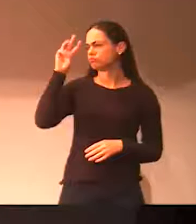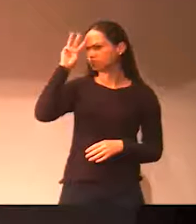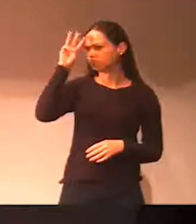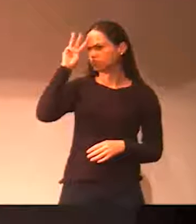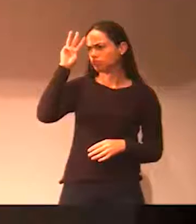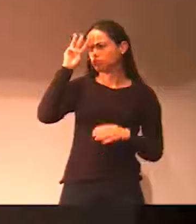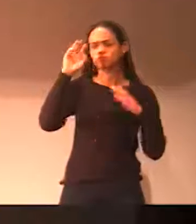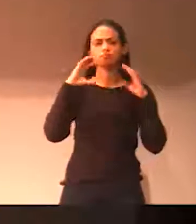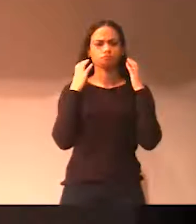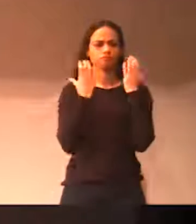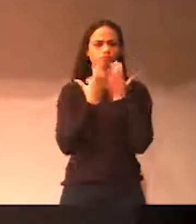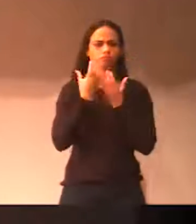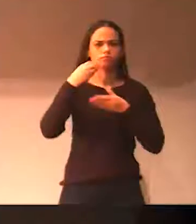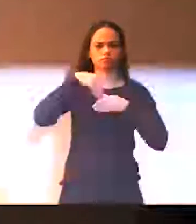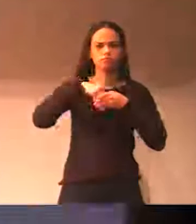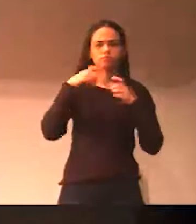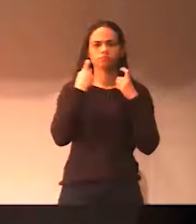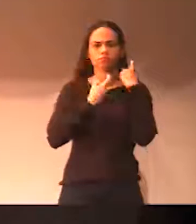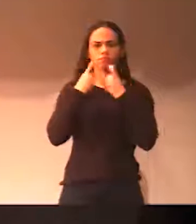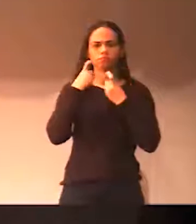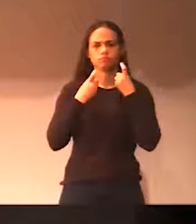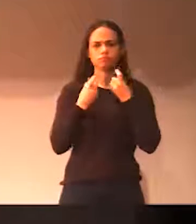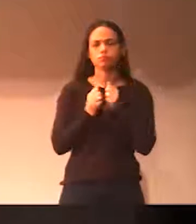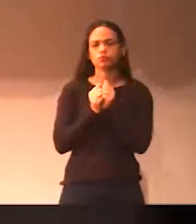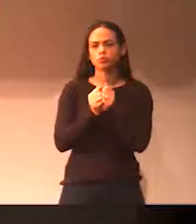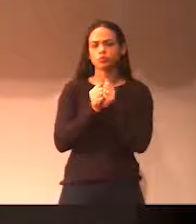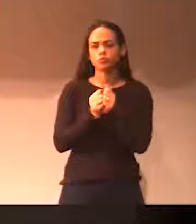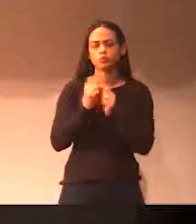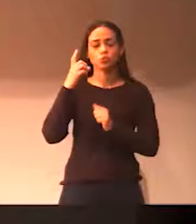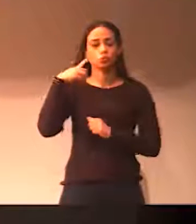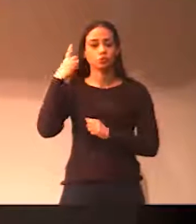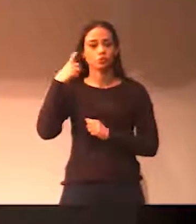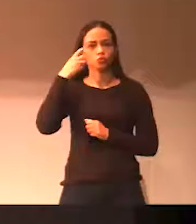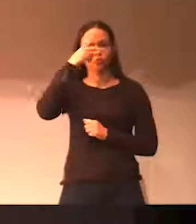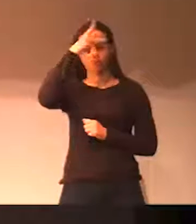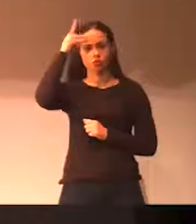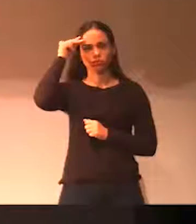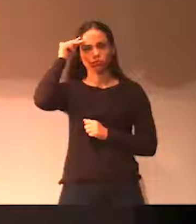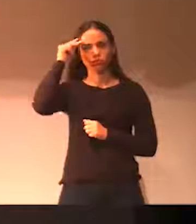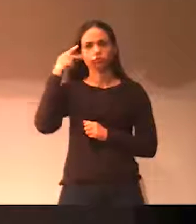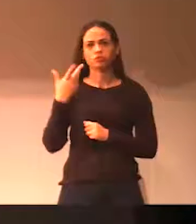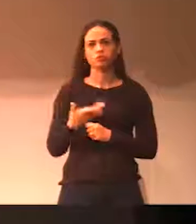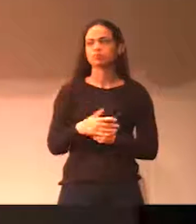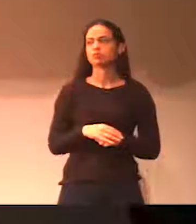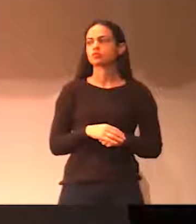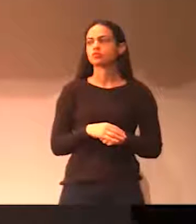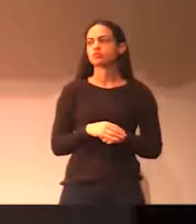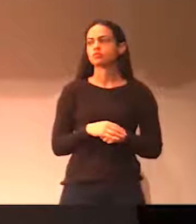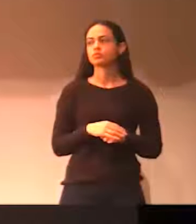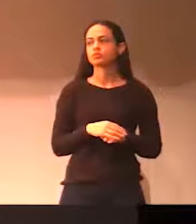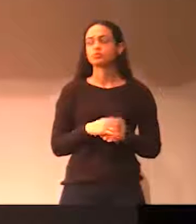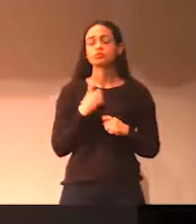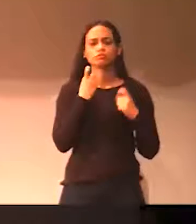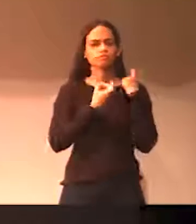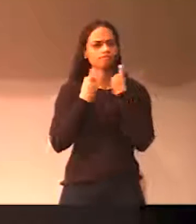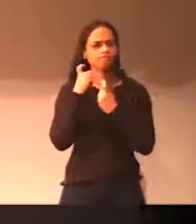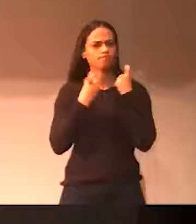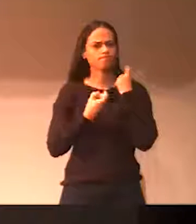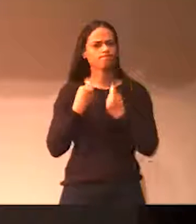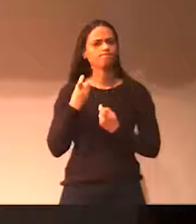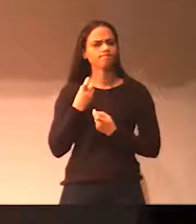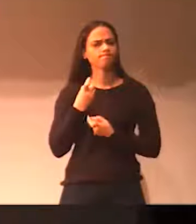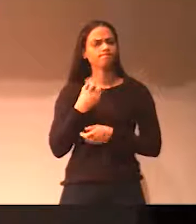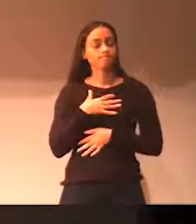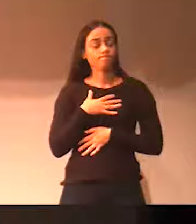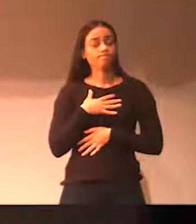terça-feira, com o advogado do prefeito. Uma reunião muito, na minha opinião, estressante, porque